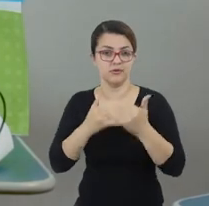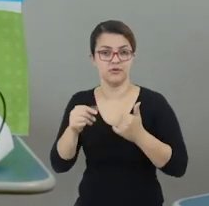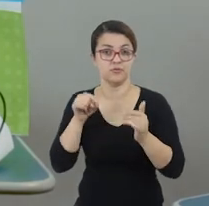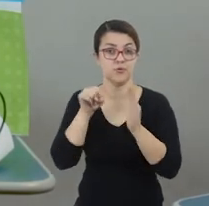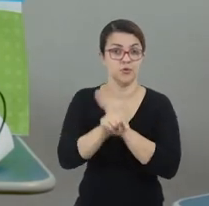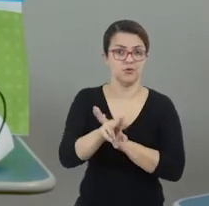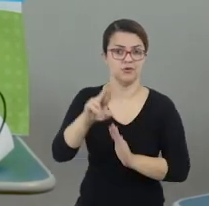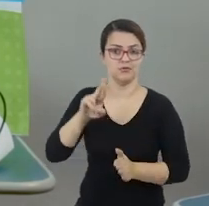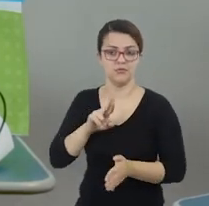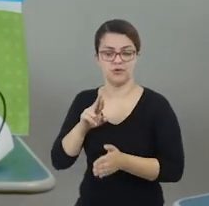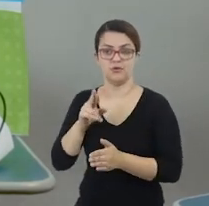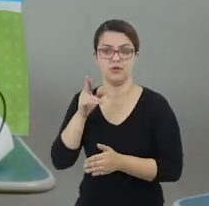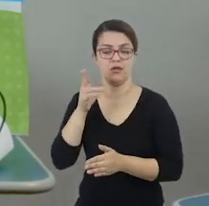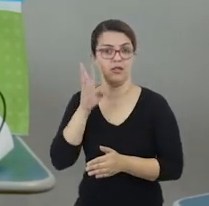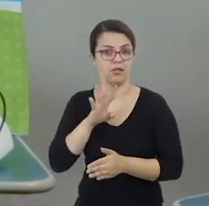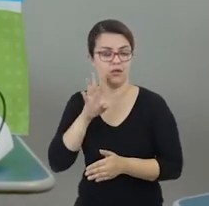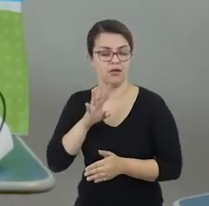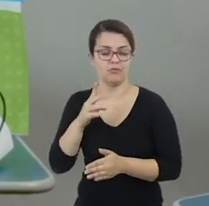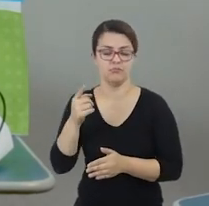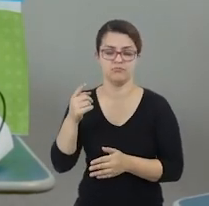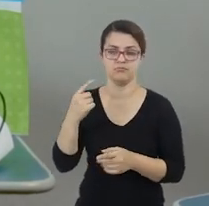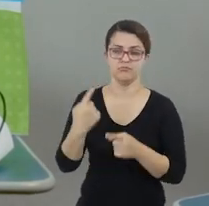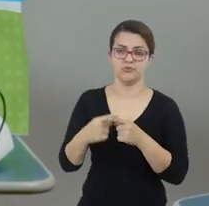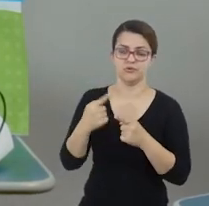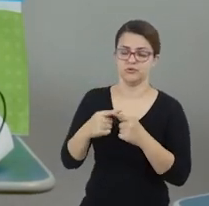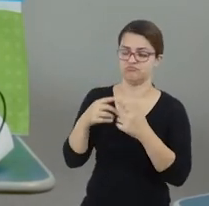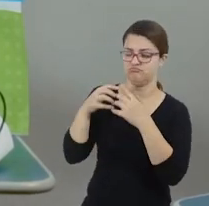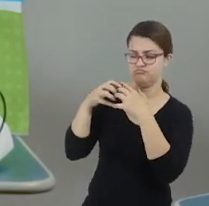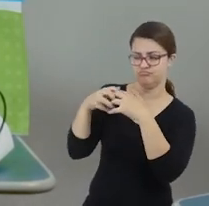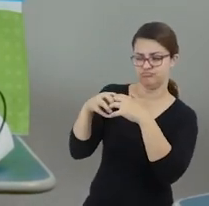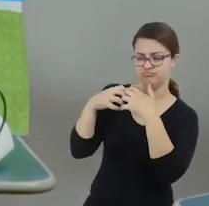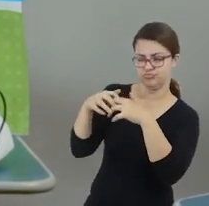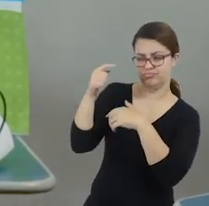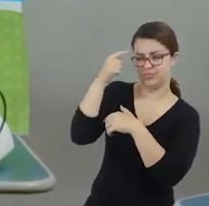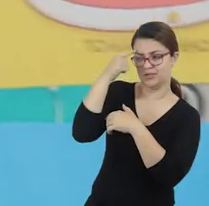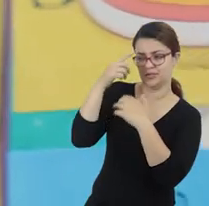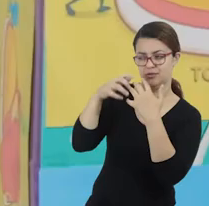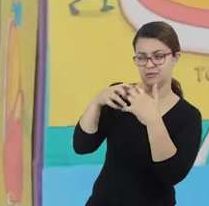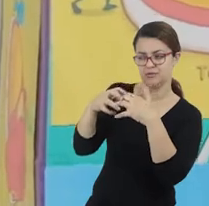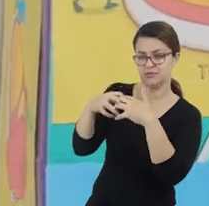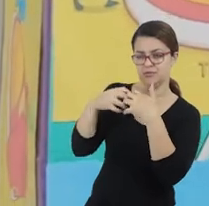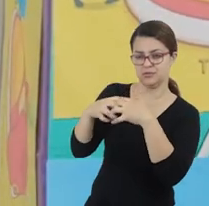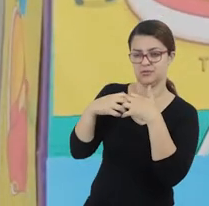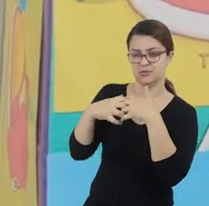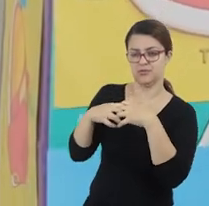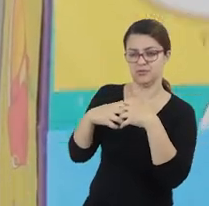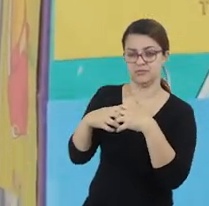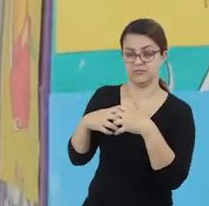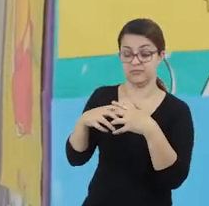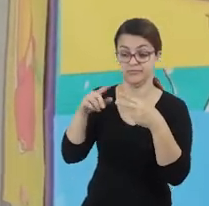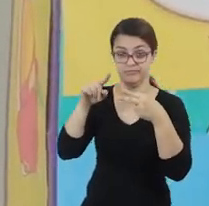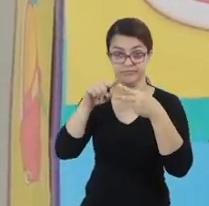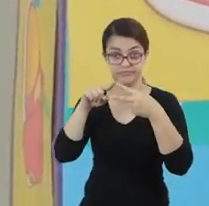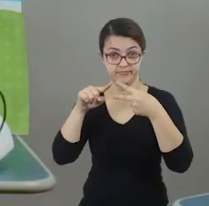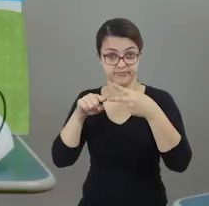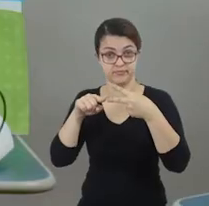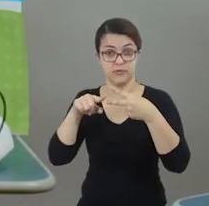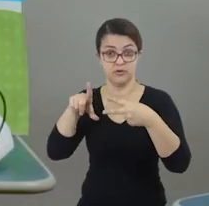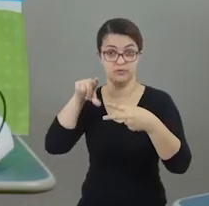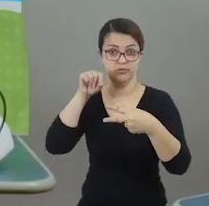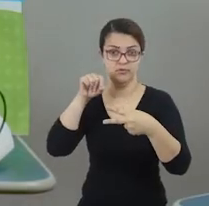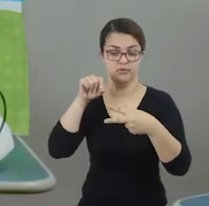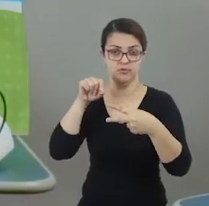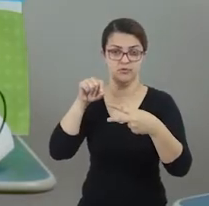É muito interessante porque a criança vai fazer ela pensar, é um jogo mental mesmo. E ela vai ter duas possibilidades, ou seja, né,